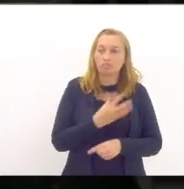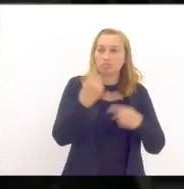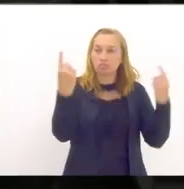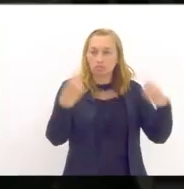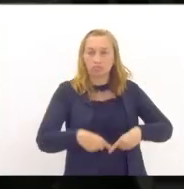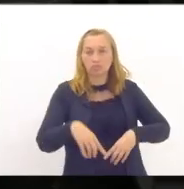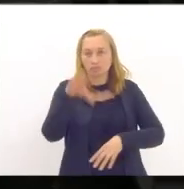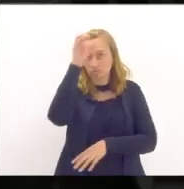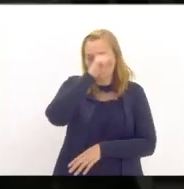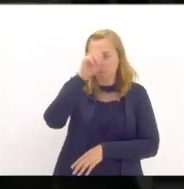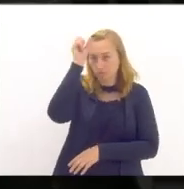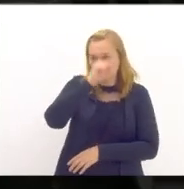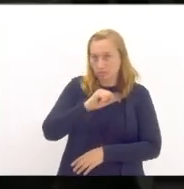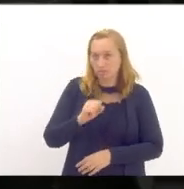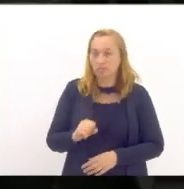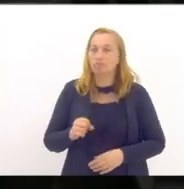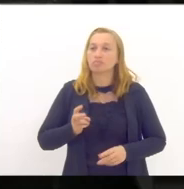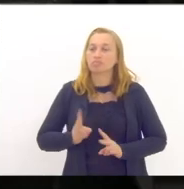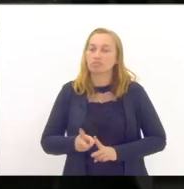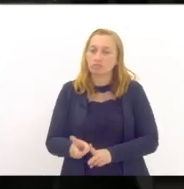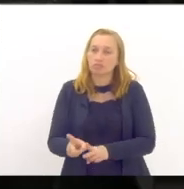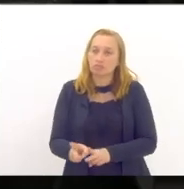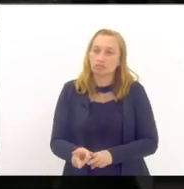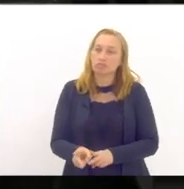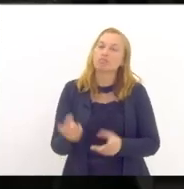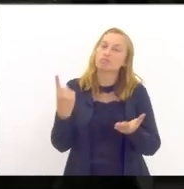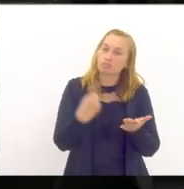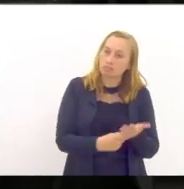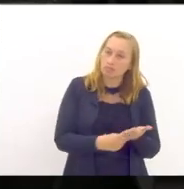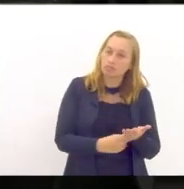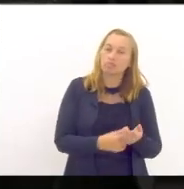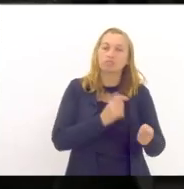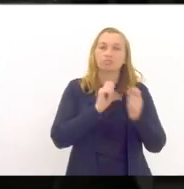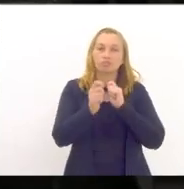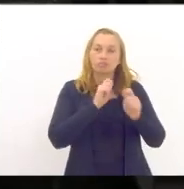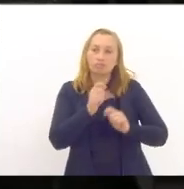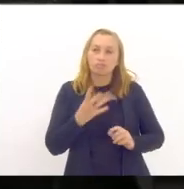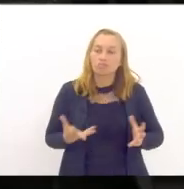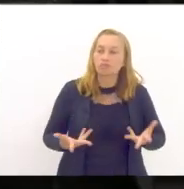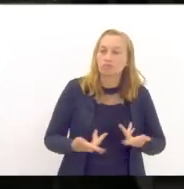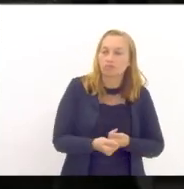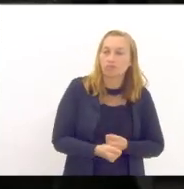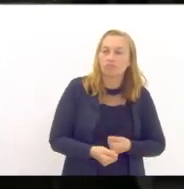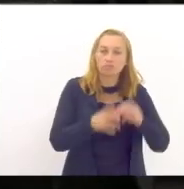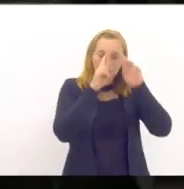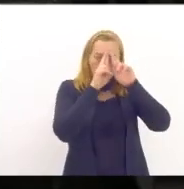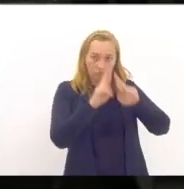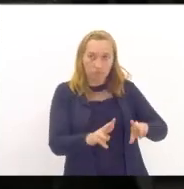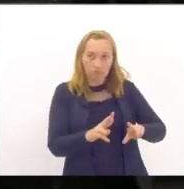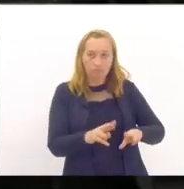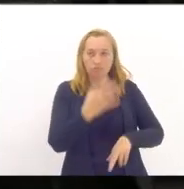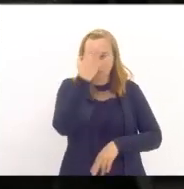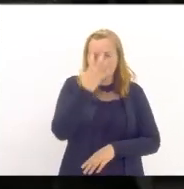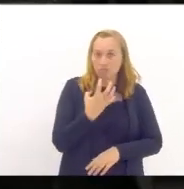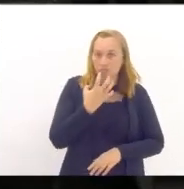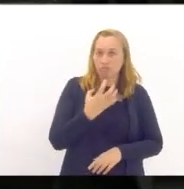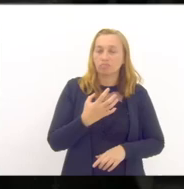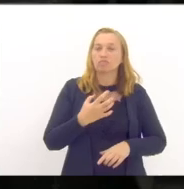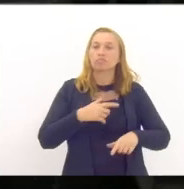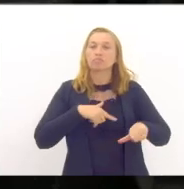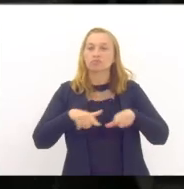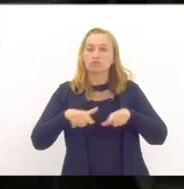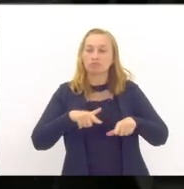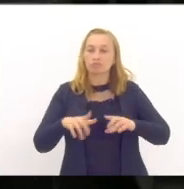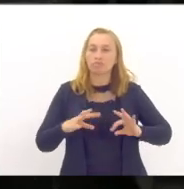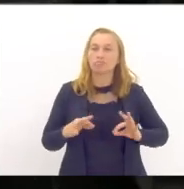novos aprendizados. O que continua é o compromisso com o jornalismo de qualidade, o respeito e a seriedade no tratamento de